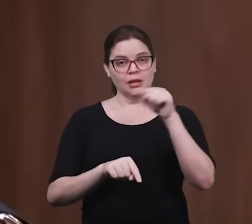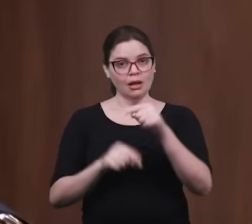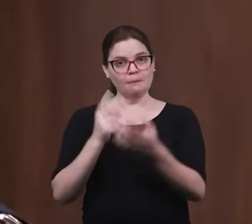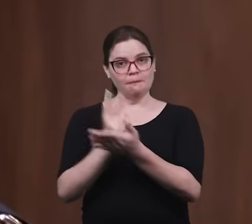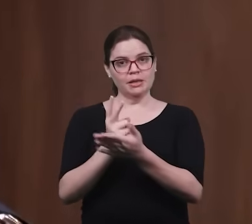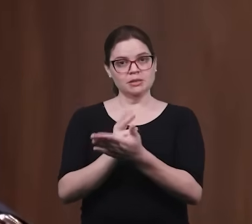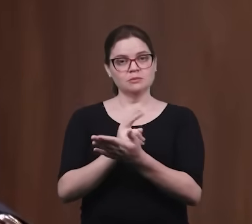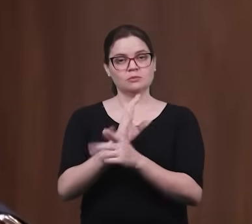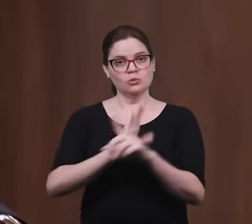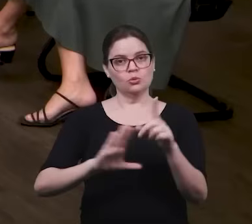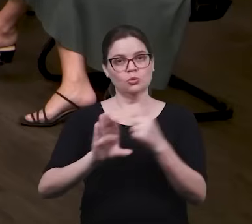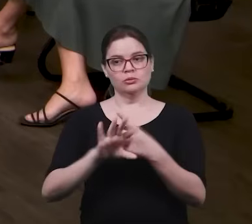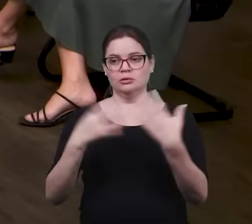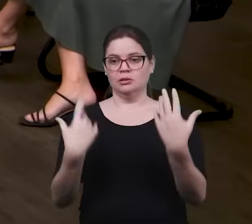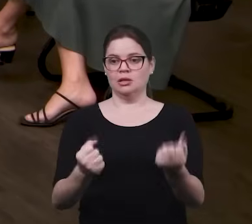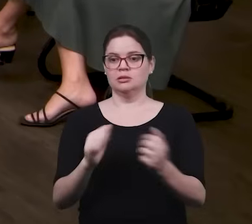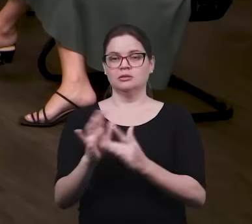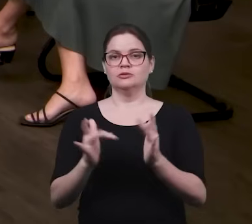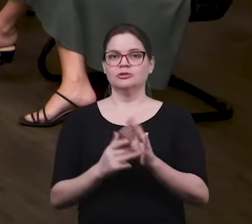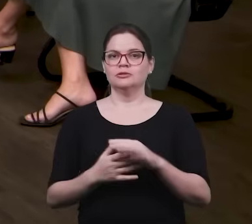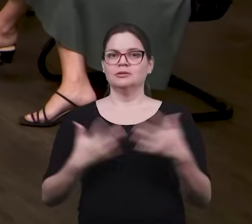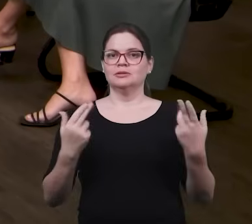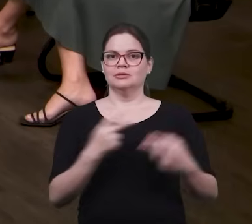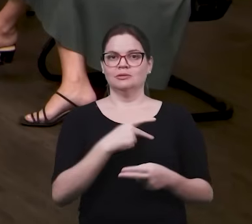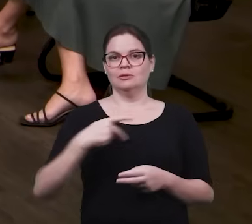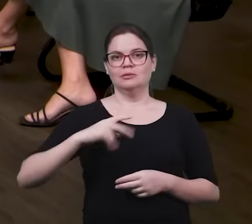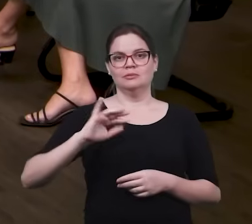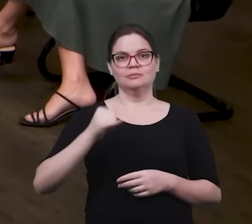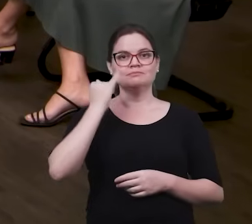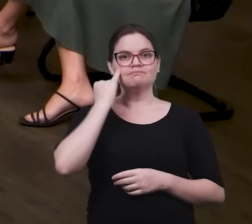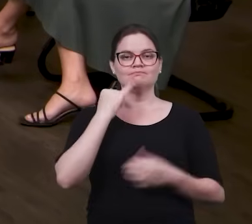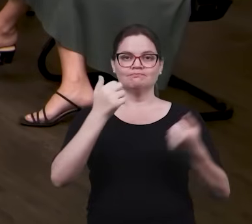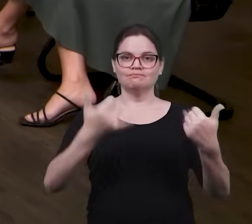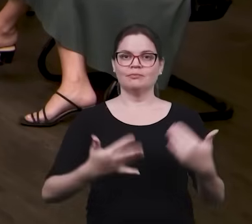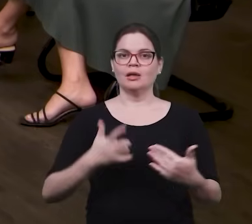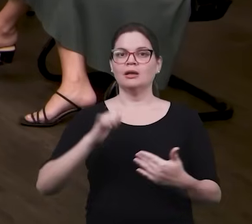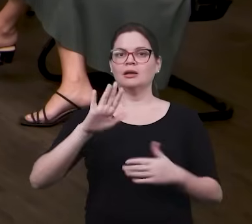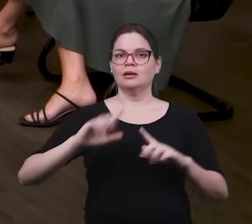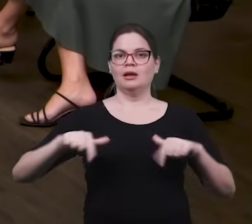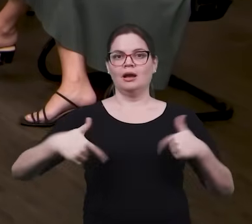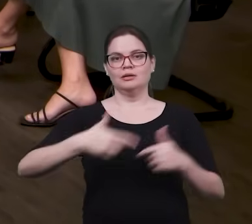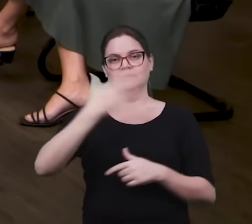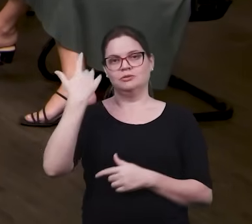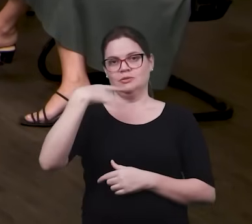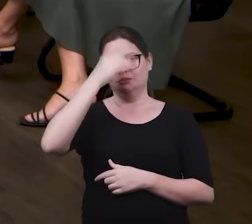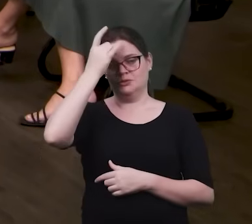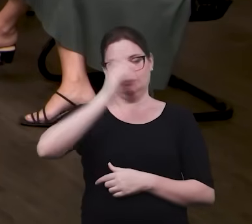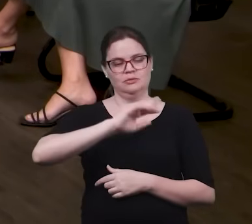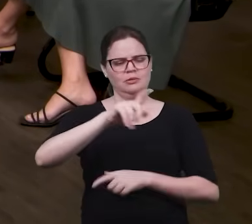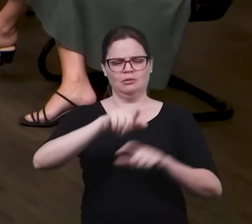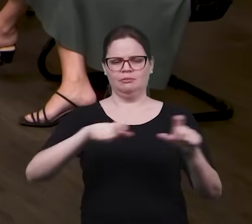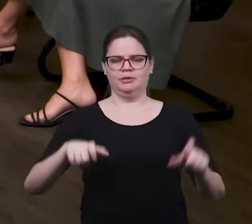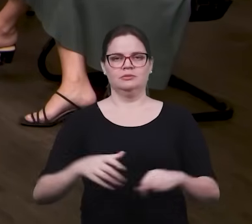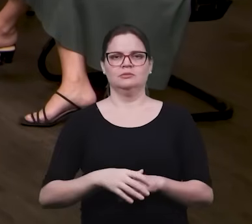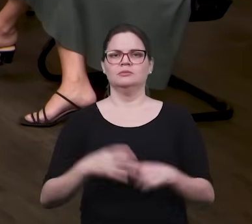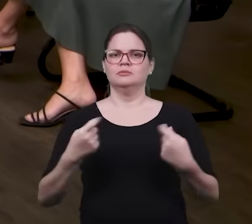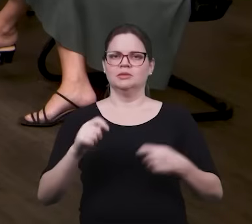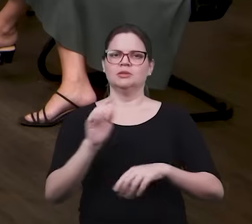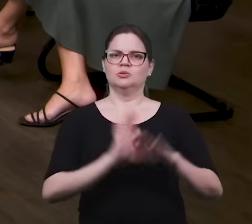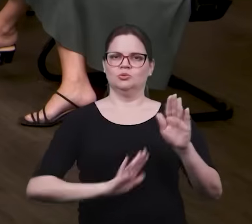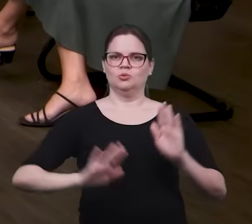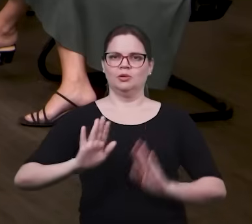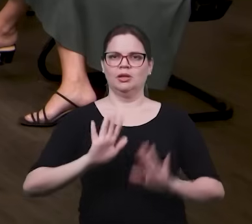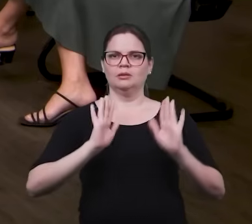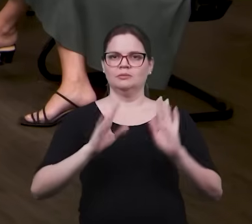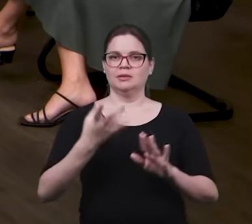Deus. Amém. Porque, como o pastor Josias colocou, quem age é o Espírito Santo. Quem age é o Espírito Santo. Então, esse é um cuidado. Agora,